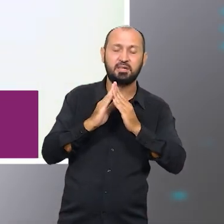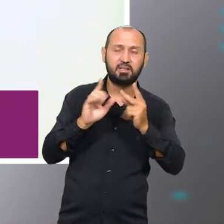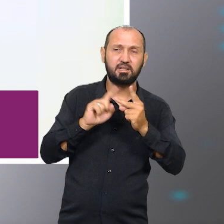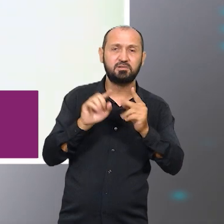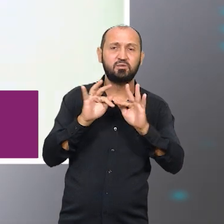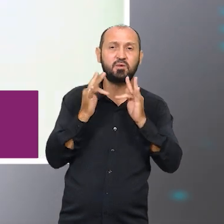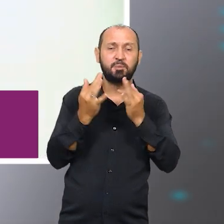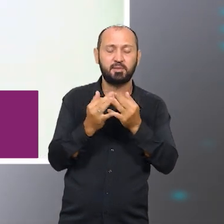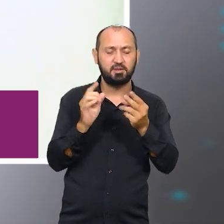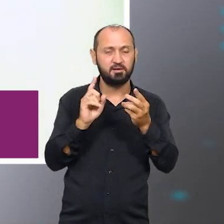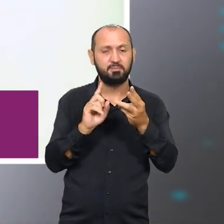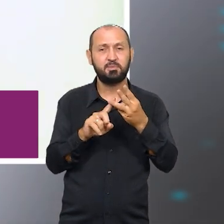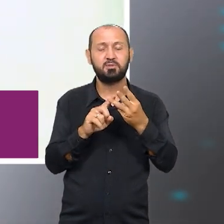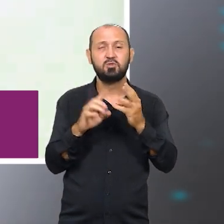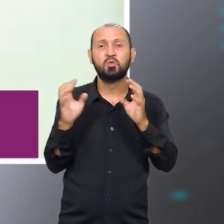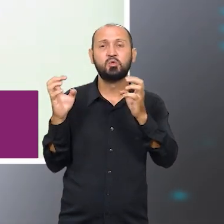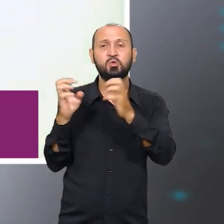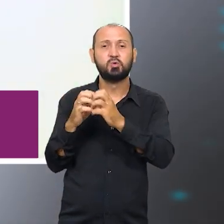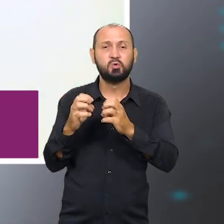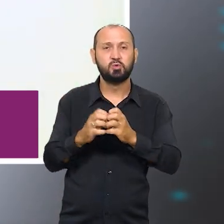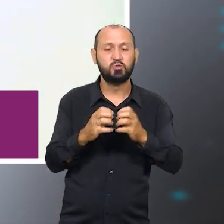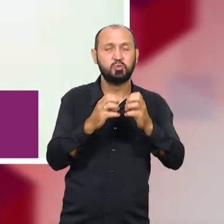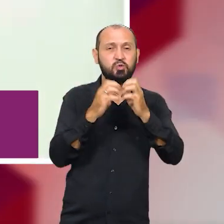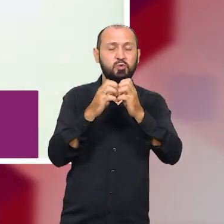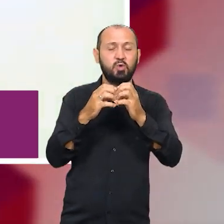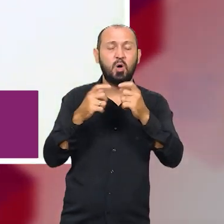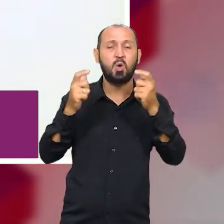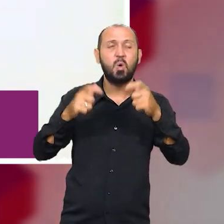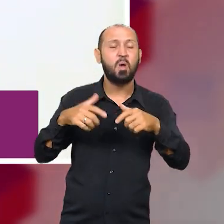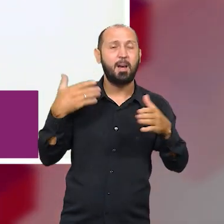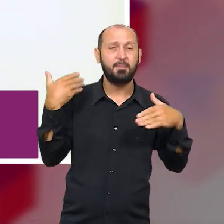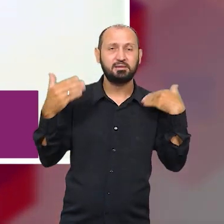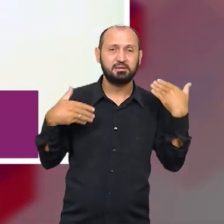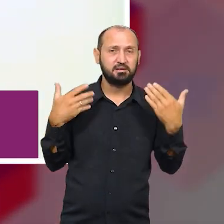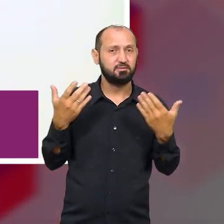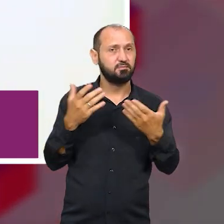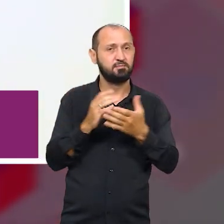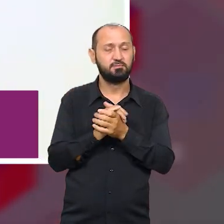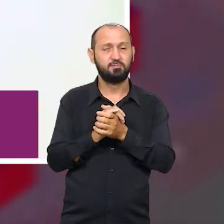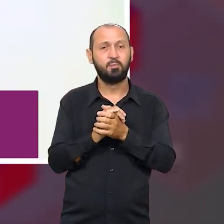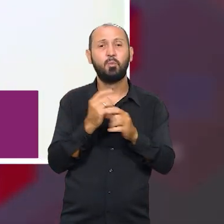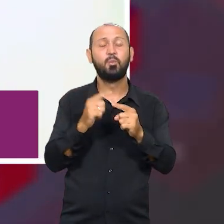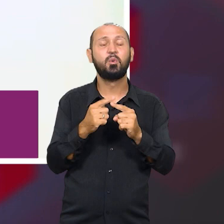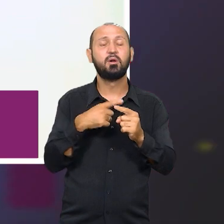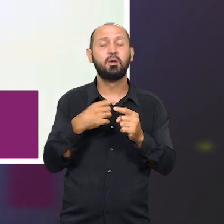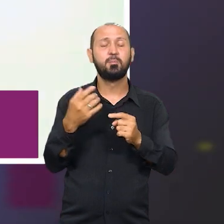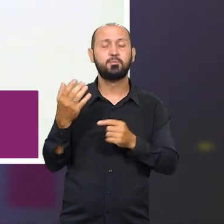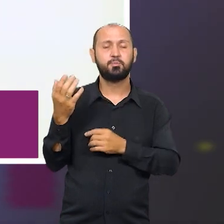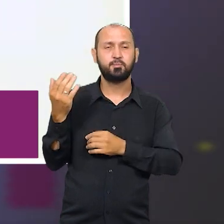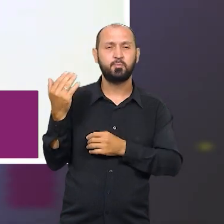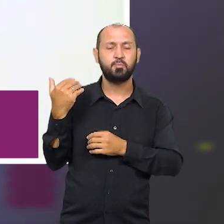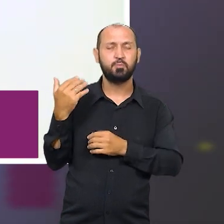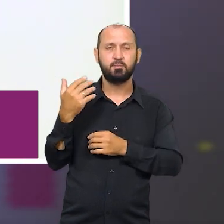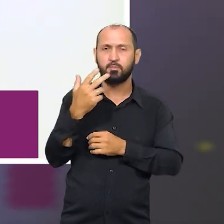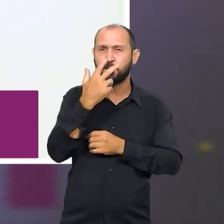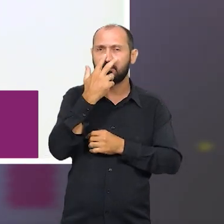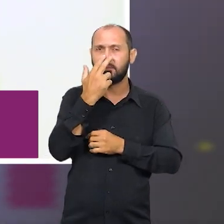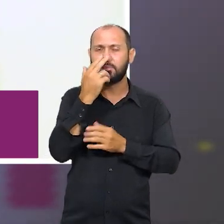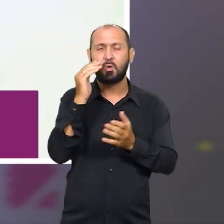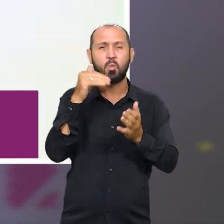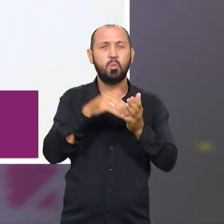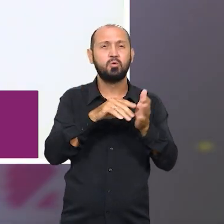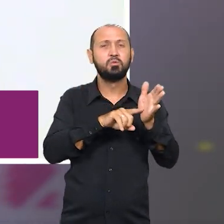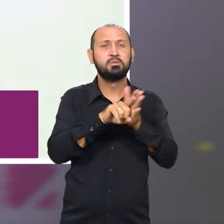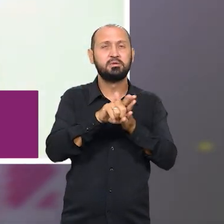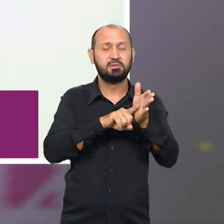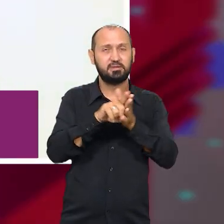em casa, seja com um parente, seja em shopping, seja em pátio, porque o último,